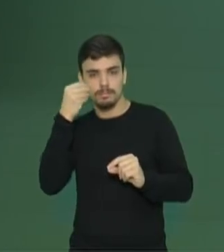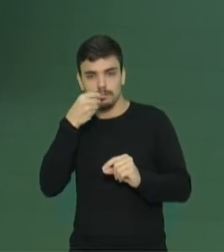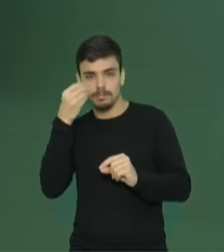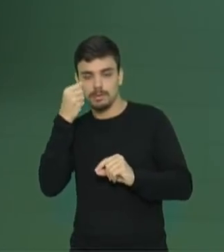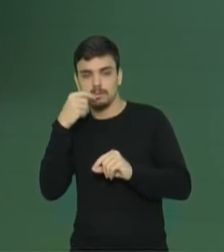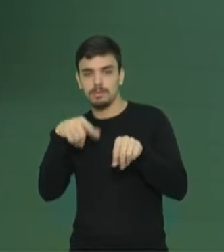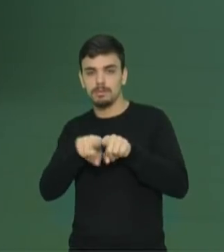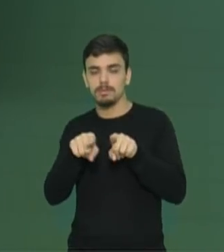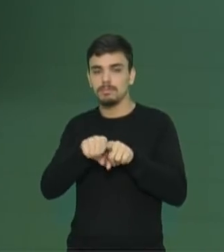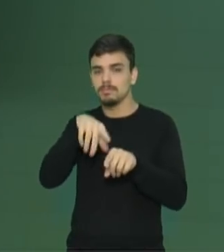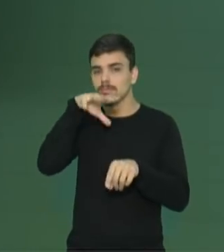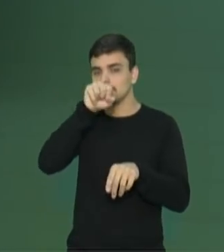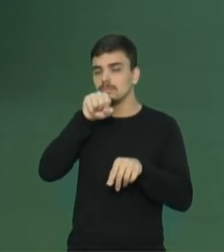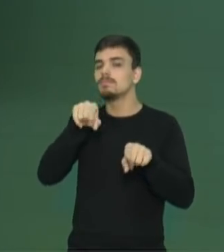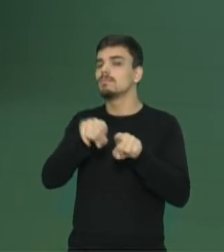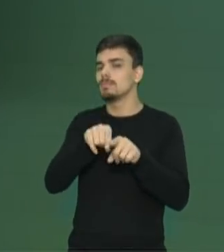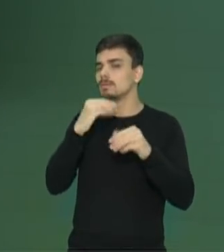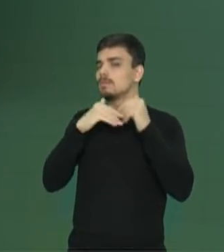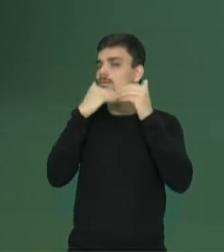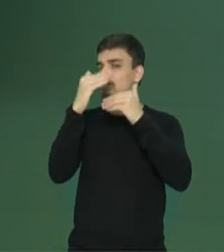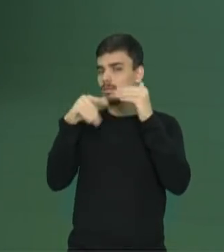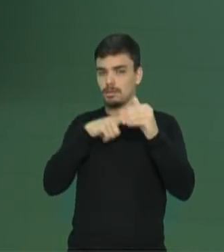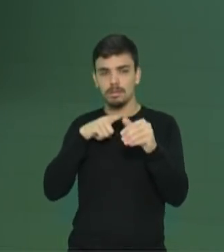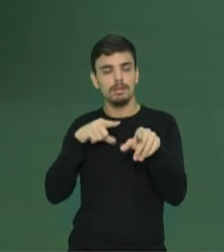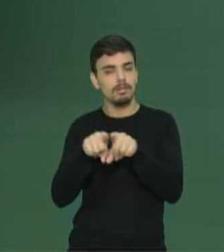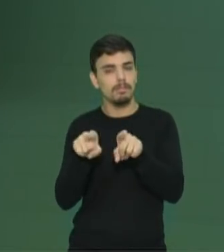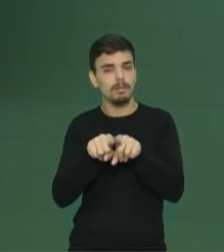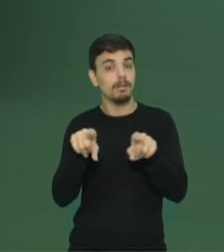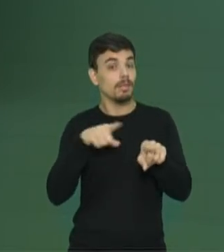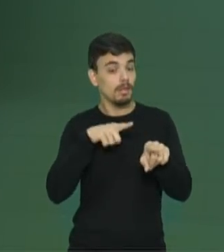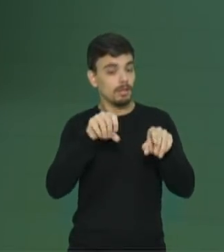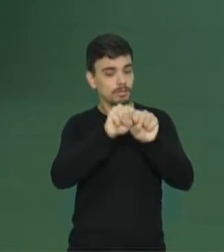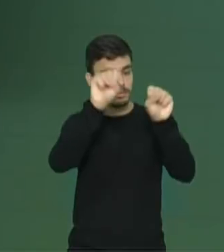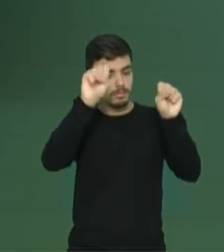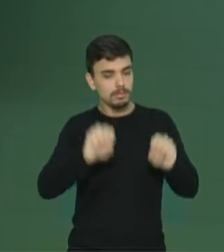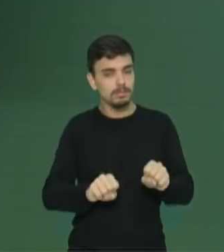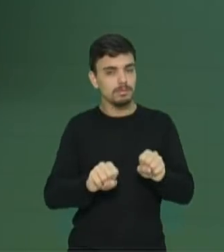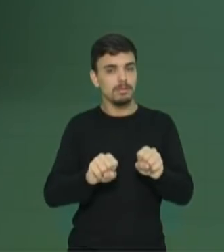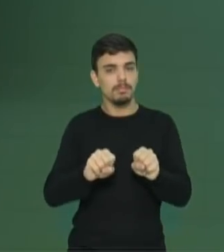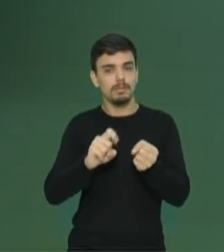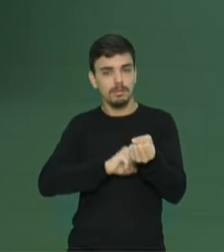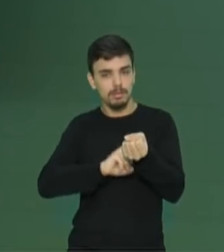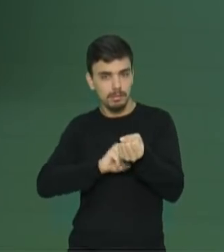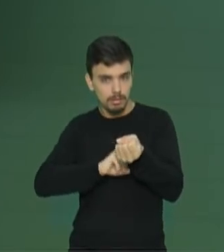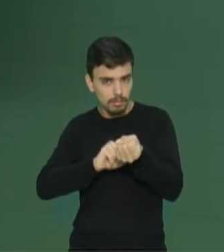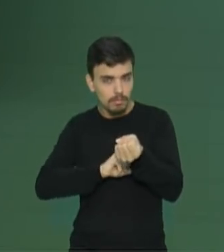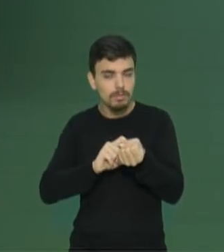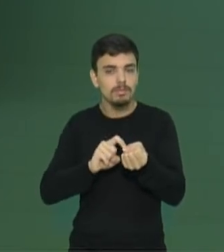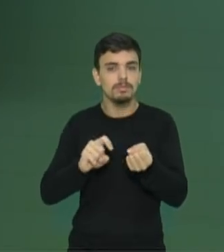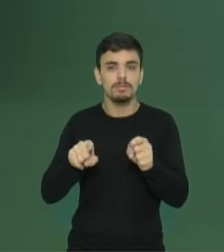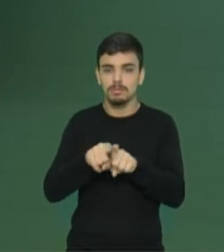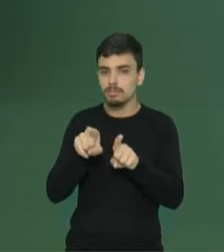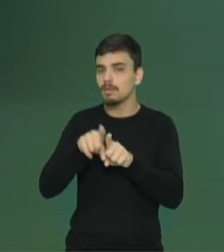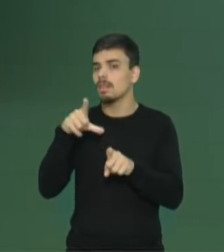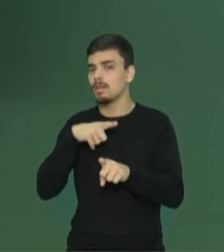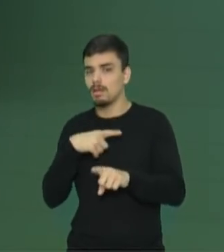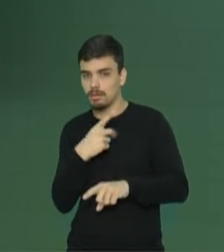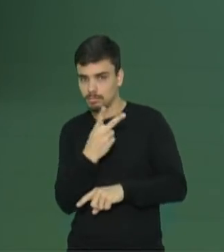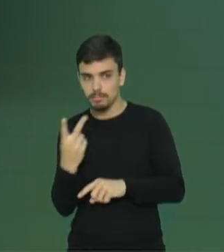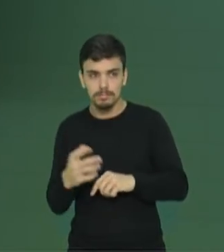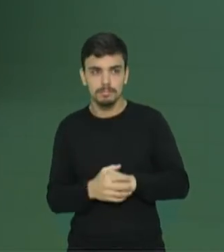desenvolvidos? Sim, também. Possuem um sistema nervoso formado por um gânglio cerebral? Sim,